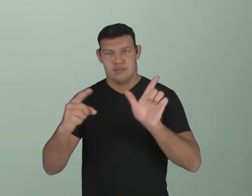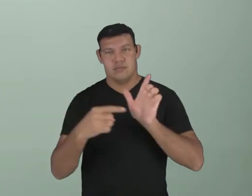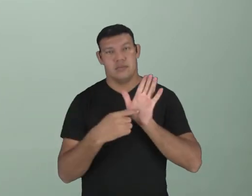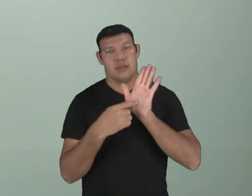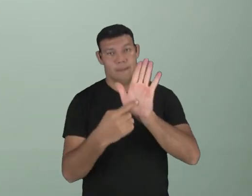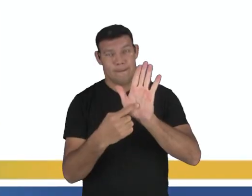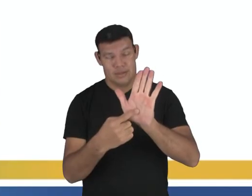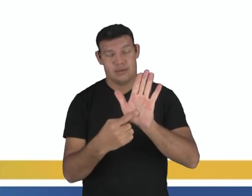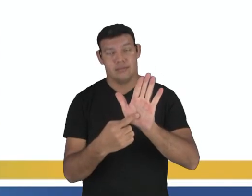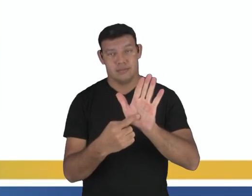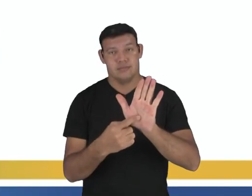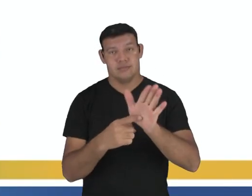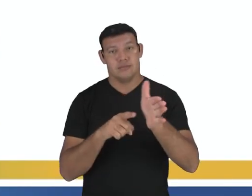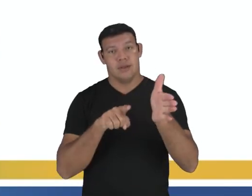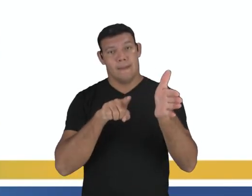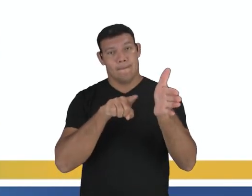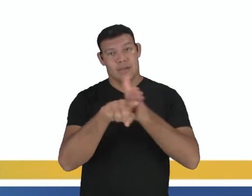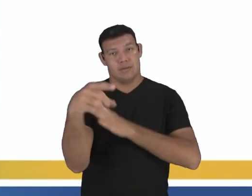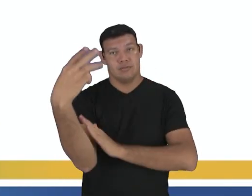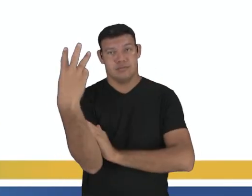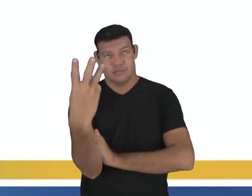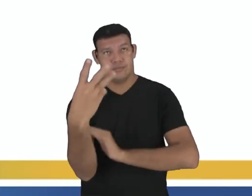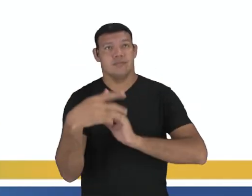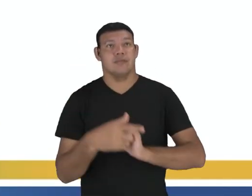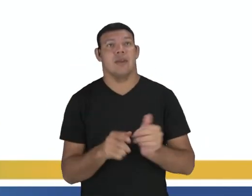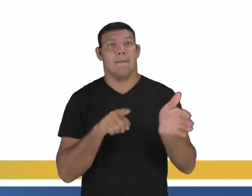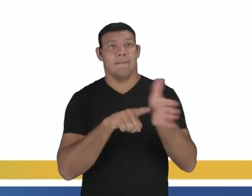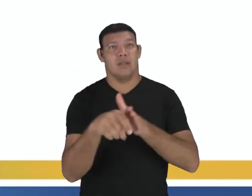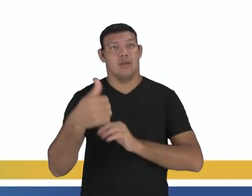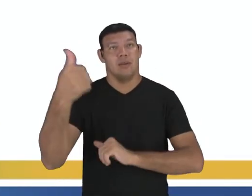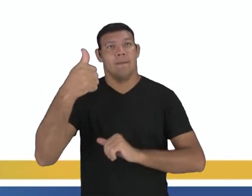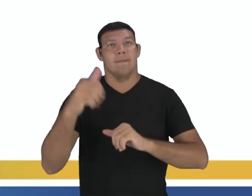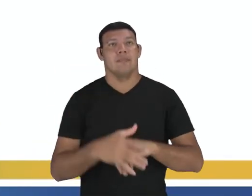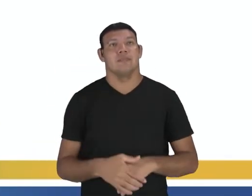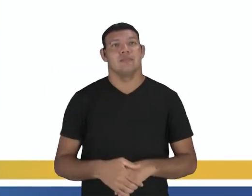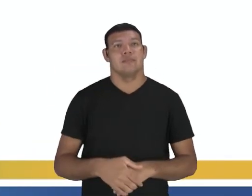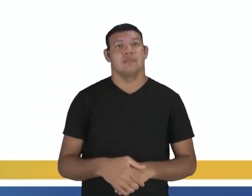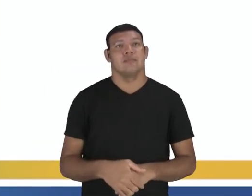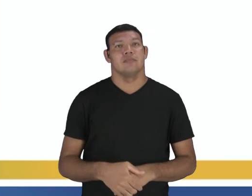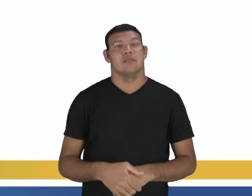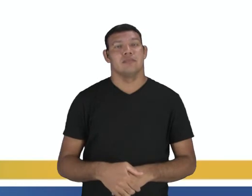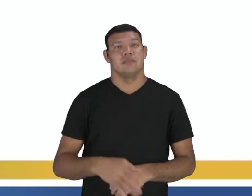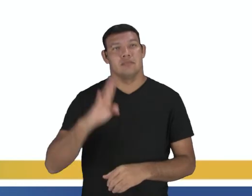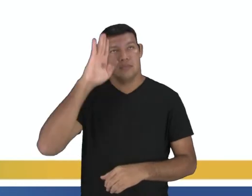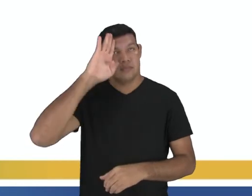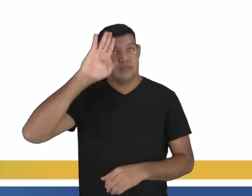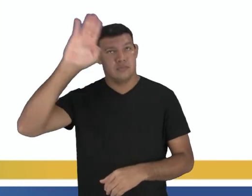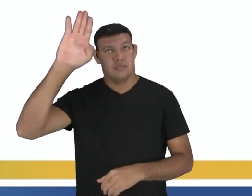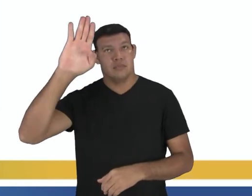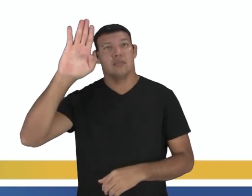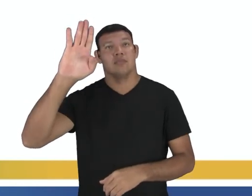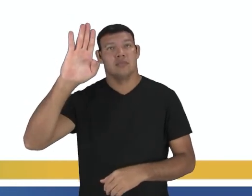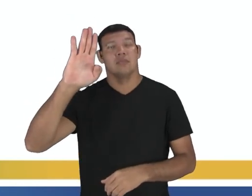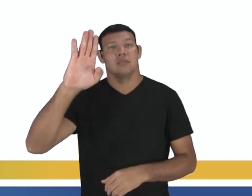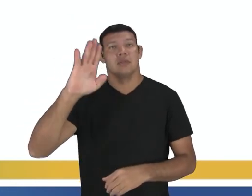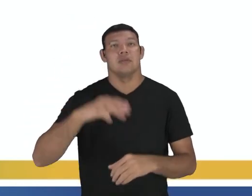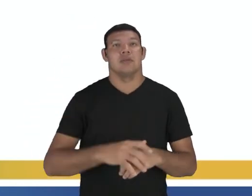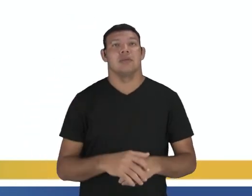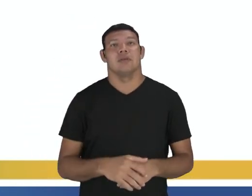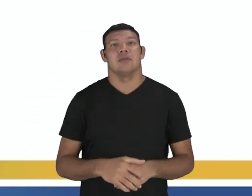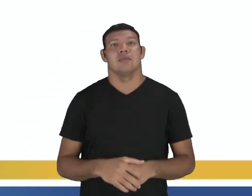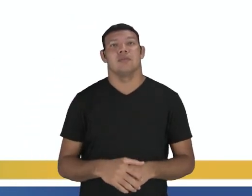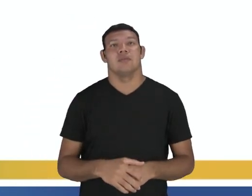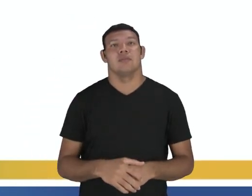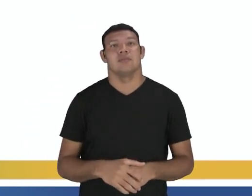tenho na telinha 3 questões, tá? Só para resumir bem a nossa aula, tá? A primeira questão pergunta: quais são os principais agentes